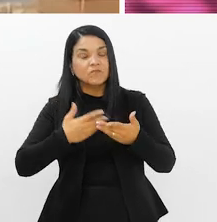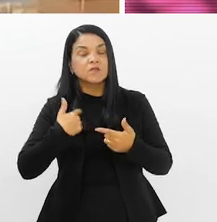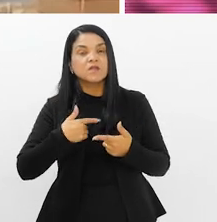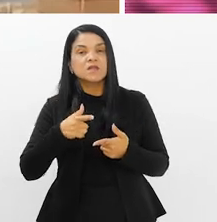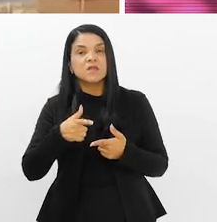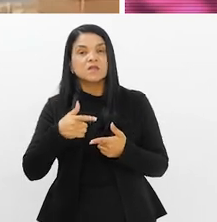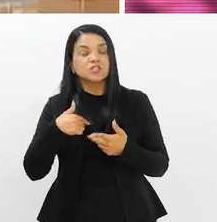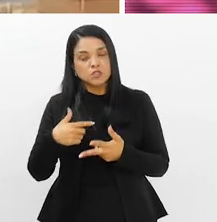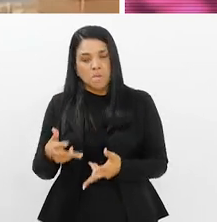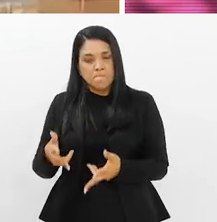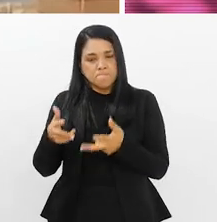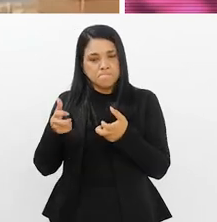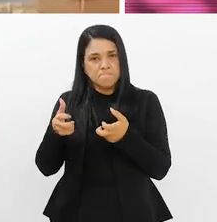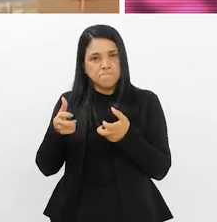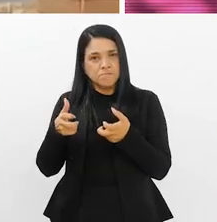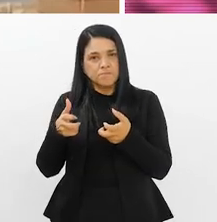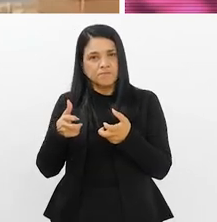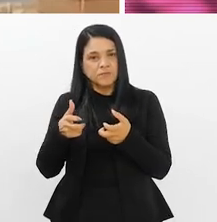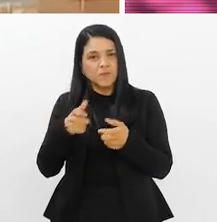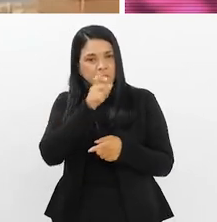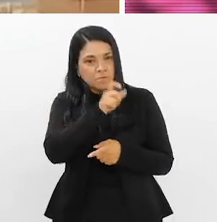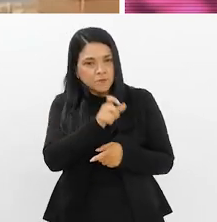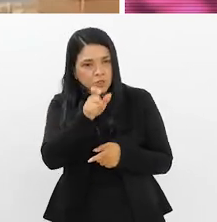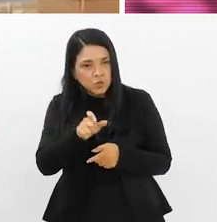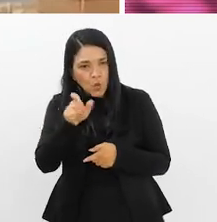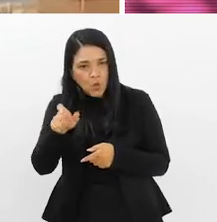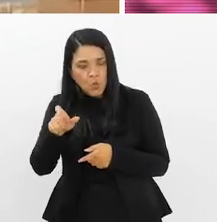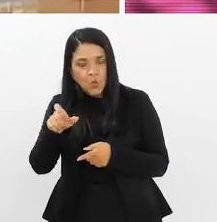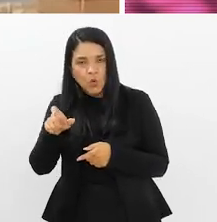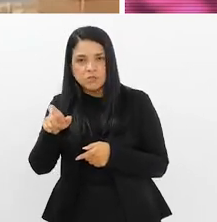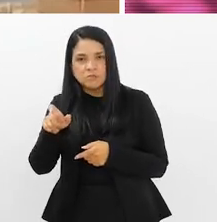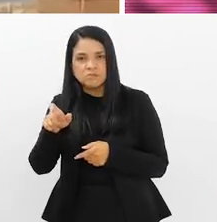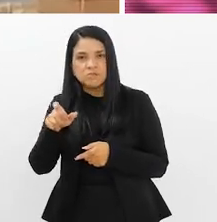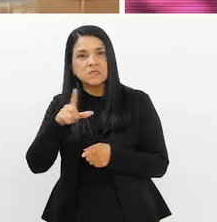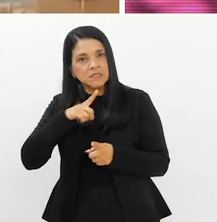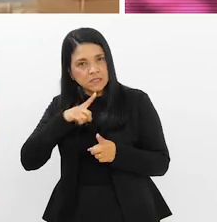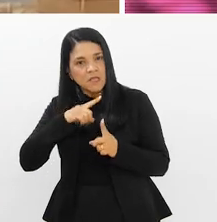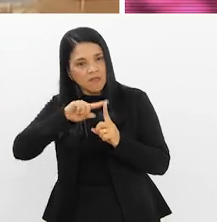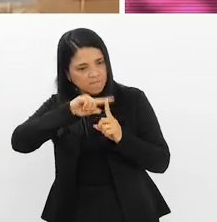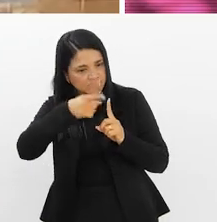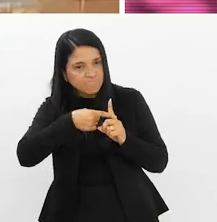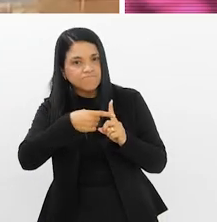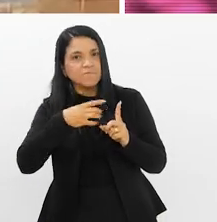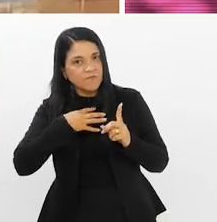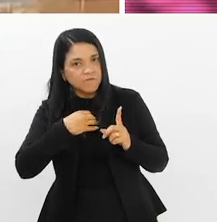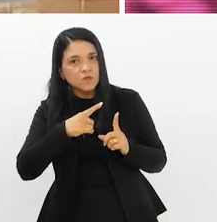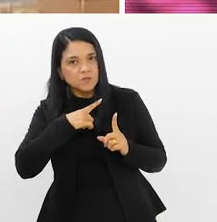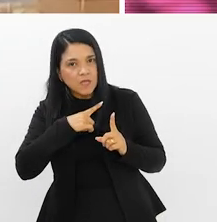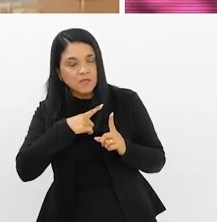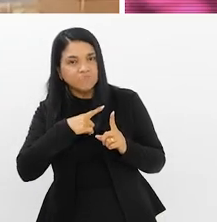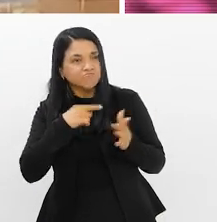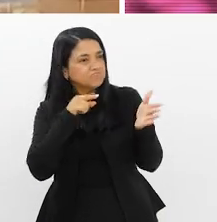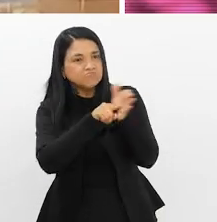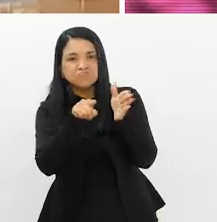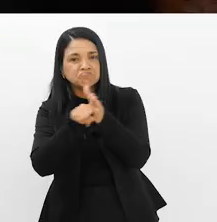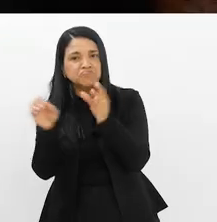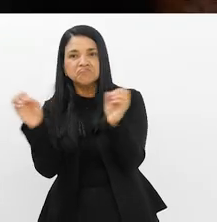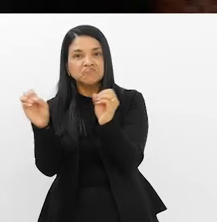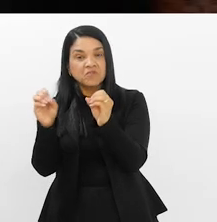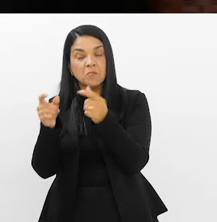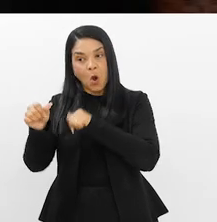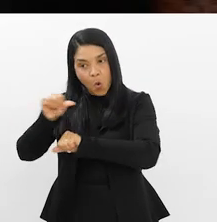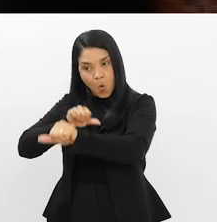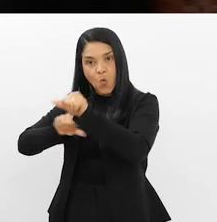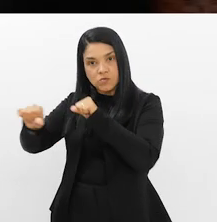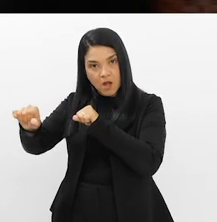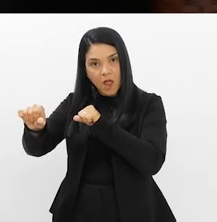comum, a gente não vê as pessoas que querem ter filhos sendo questionadas por que que elas querem ter filhos, né?